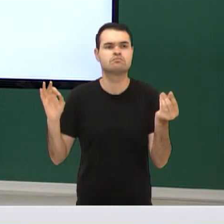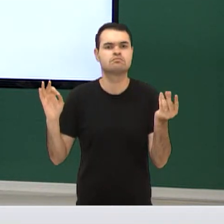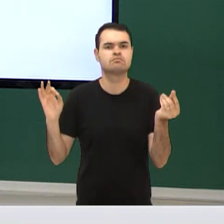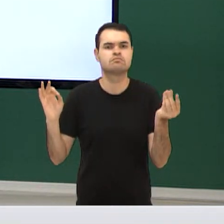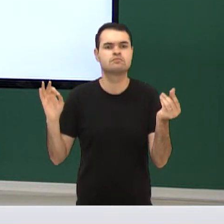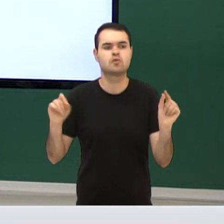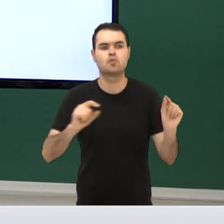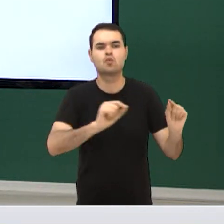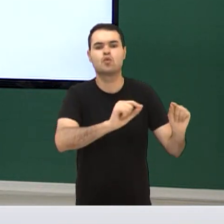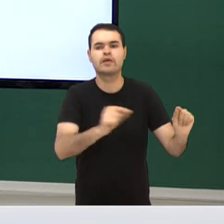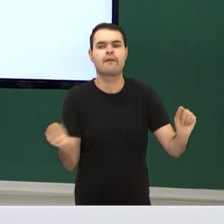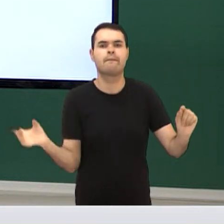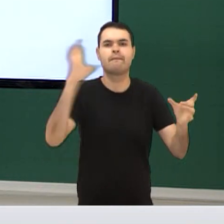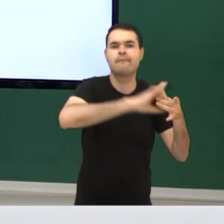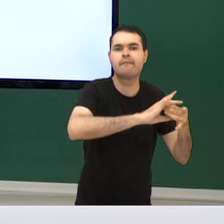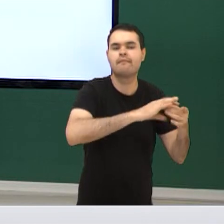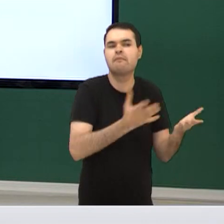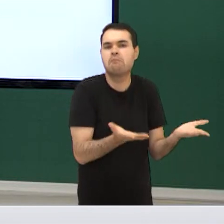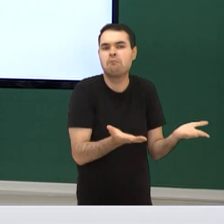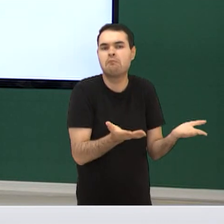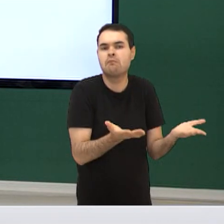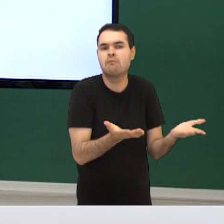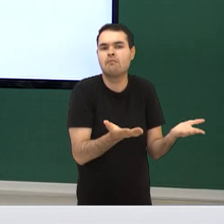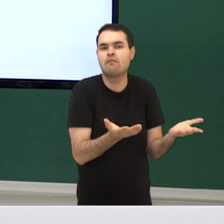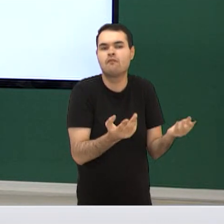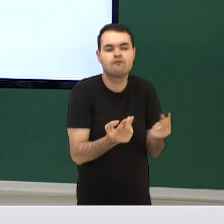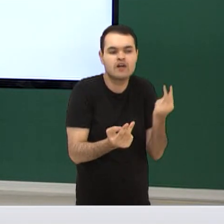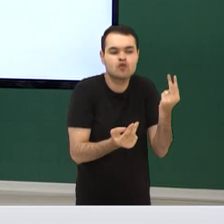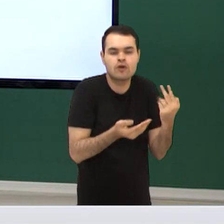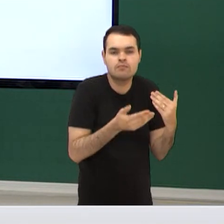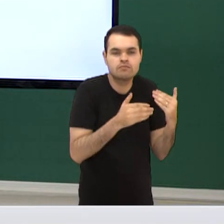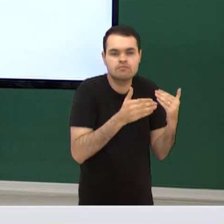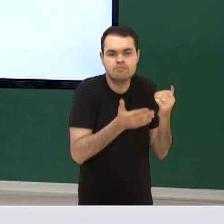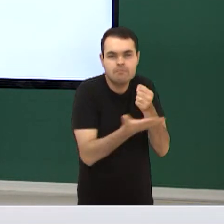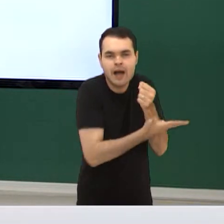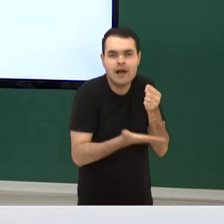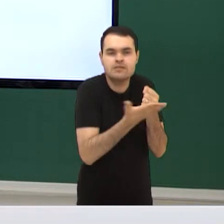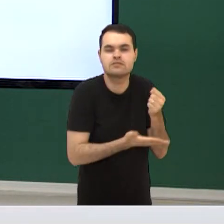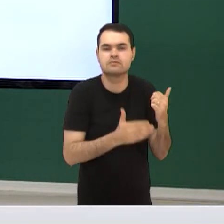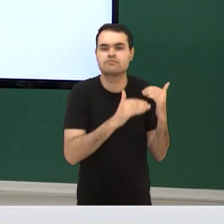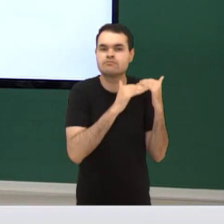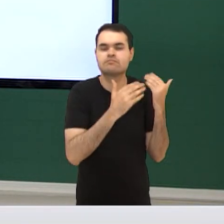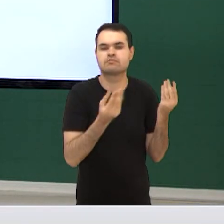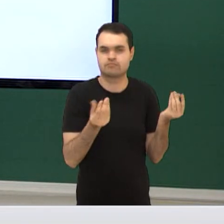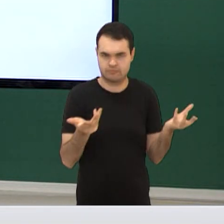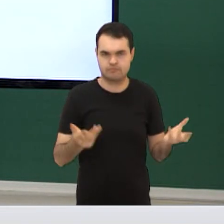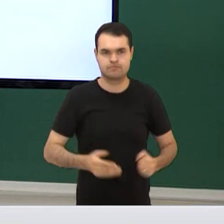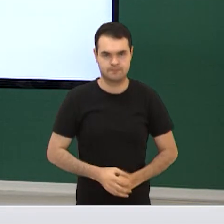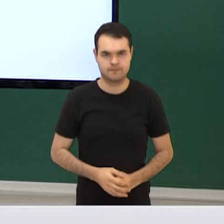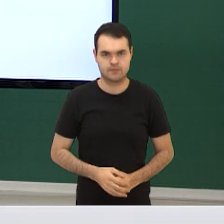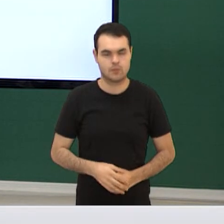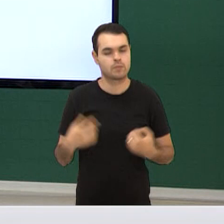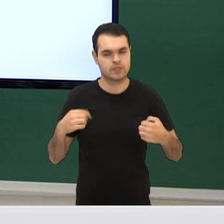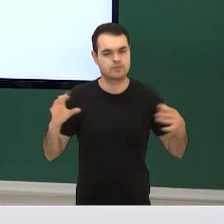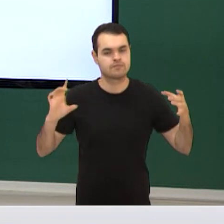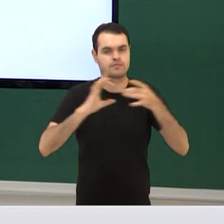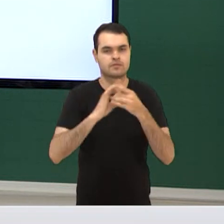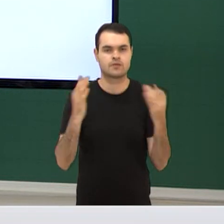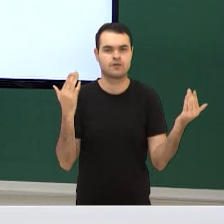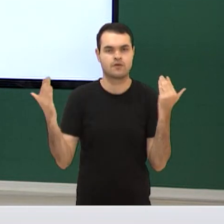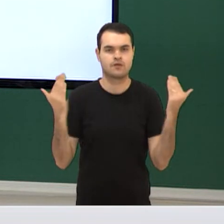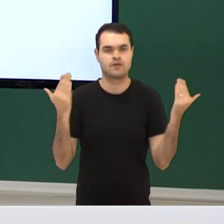que porcentagem é uma comparação, ok? Você compara com o total. Então, você não tem um valor fixo. Quanto